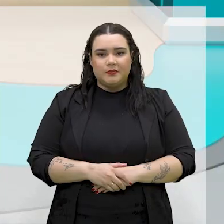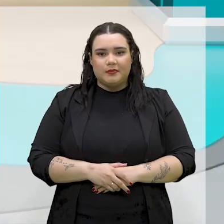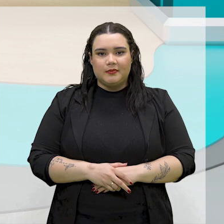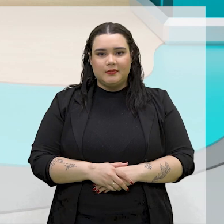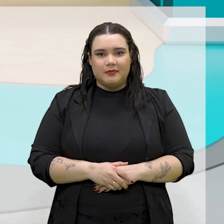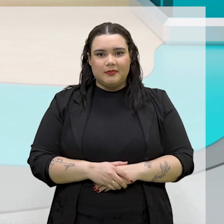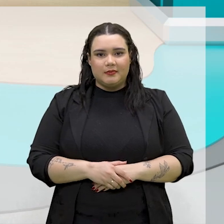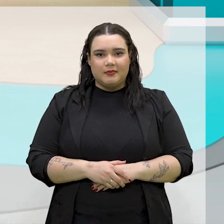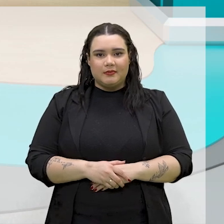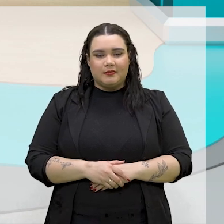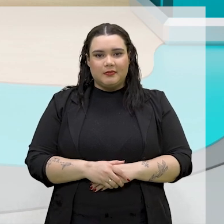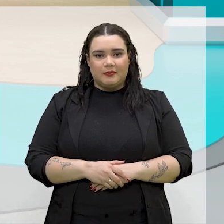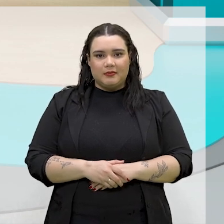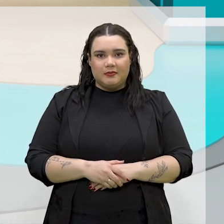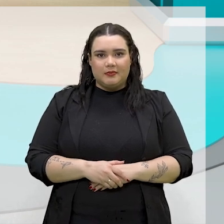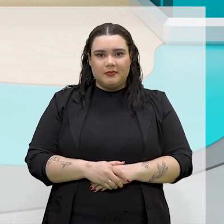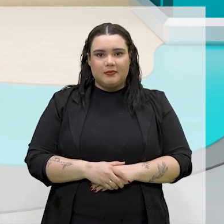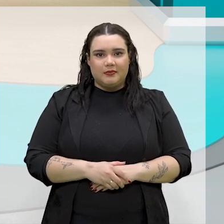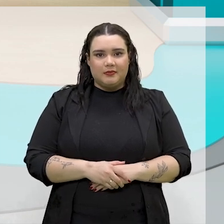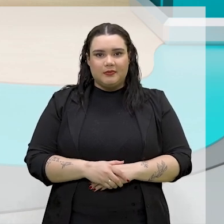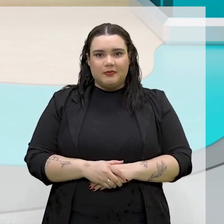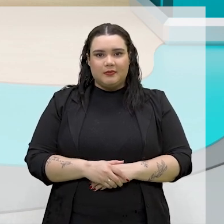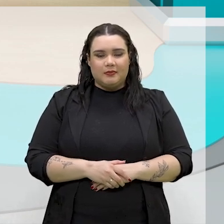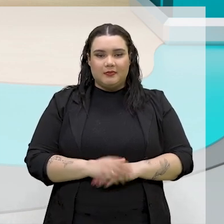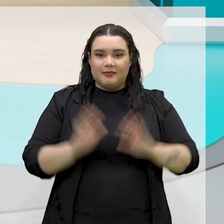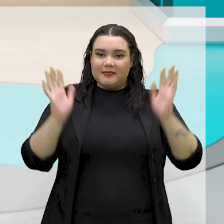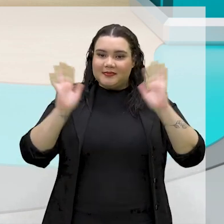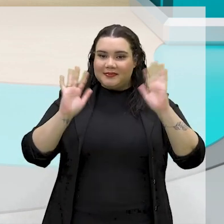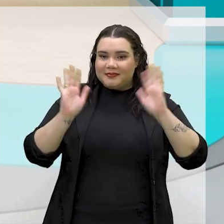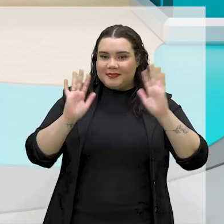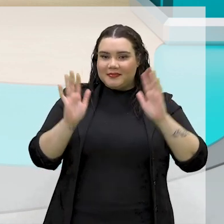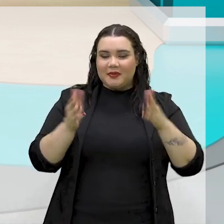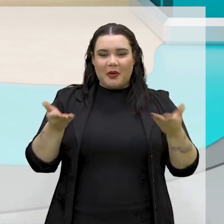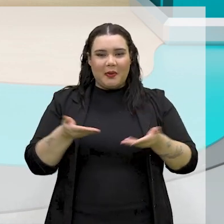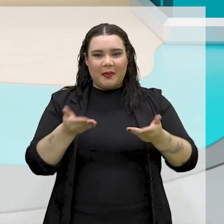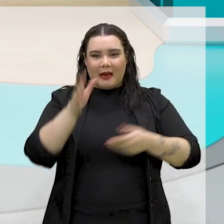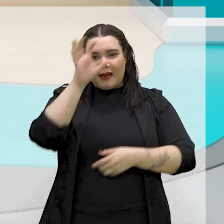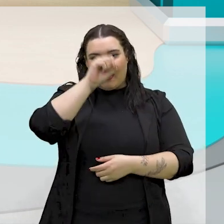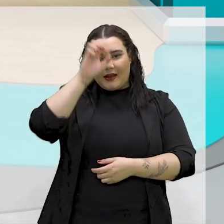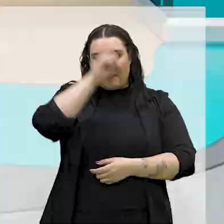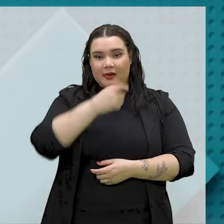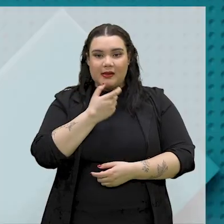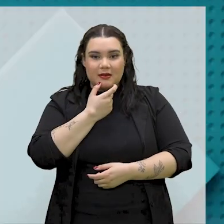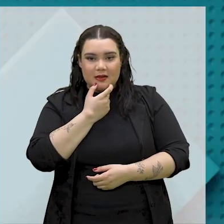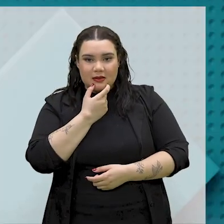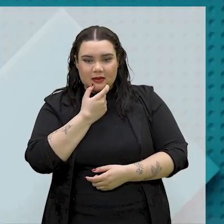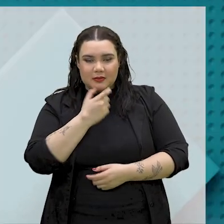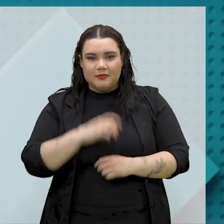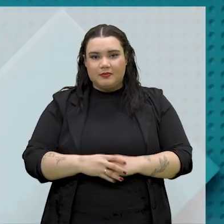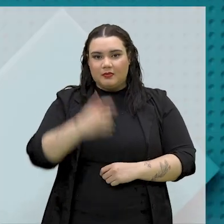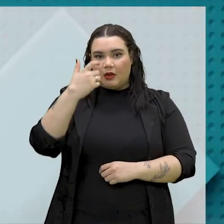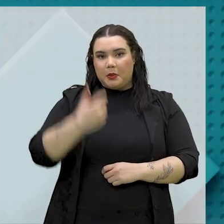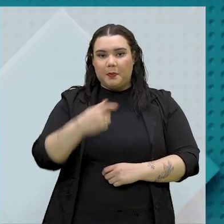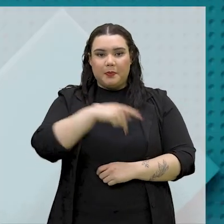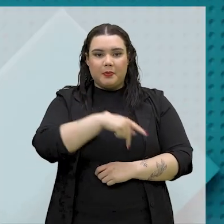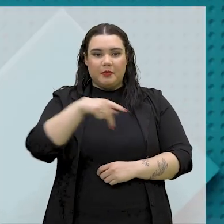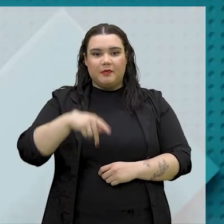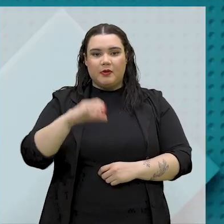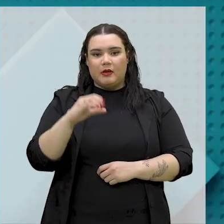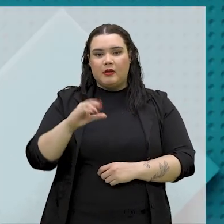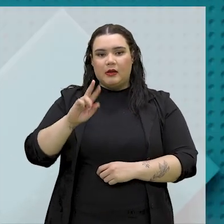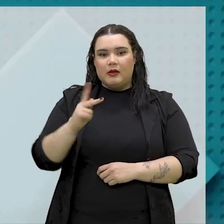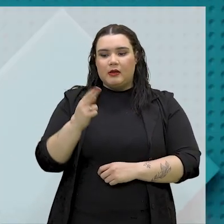Hi there, let's learn English. Oi pessoal, vamos aprender inglês? Eu sou a professora